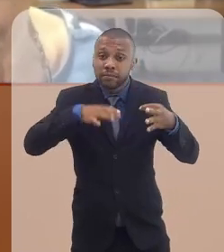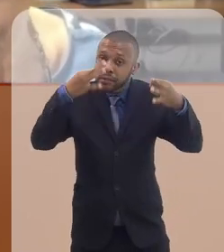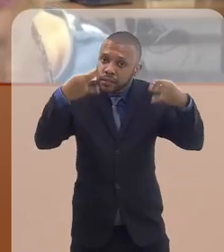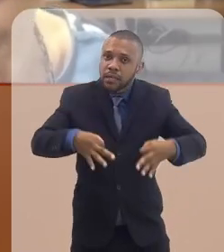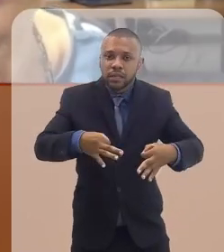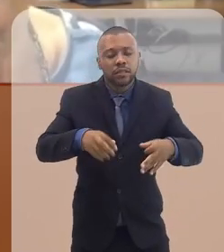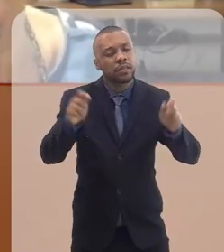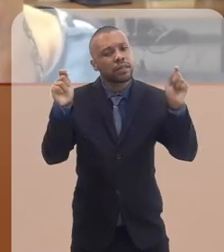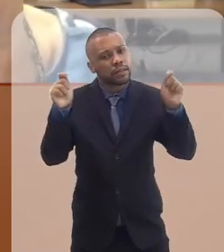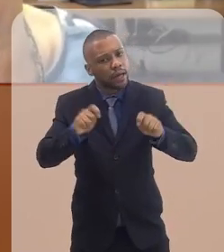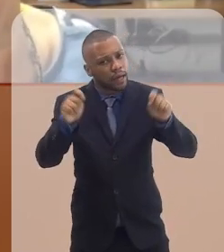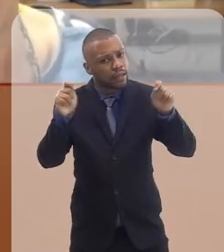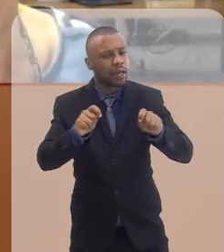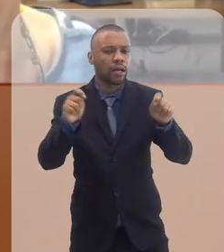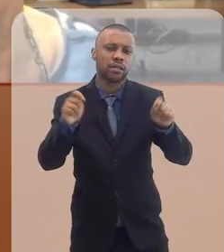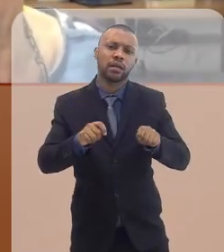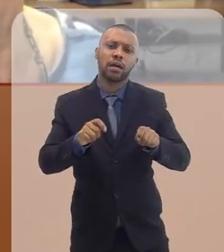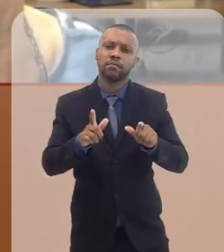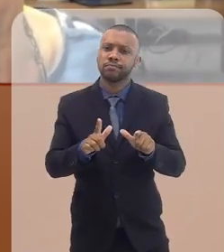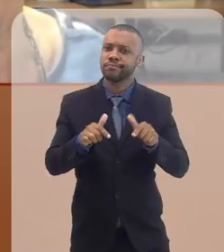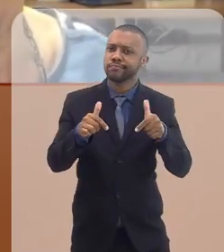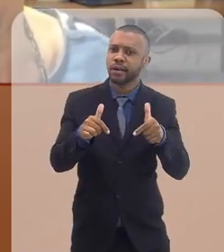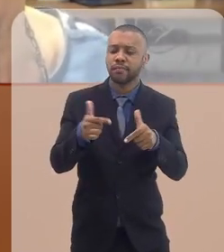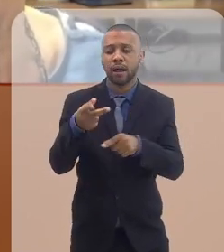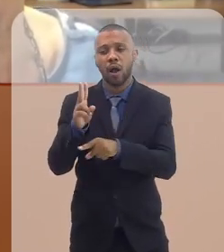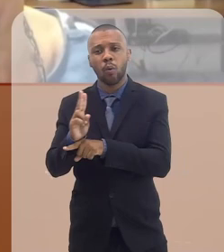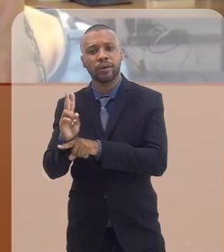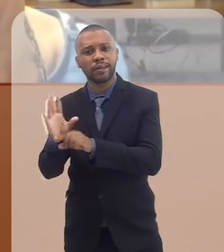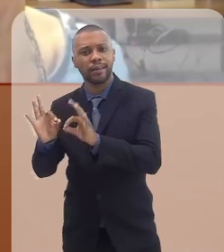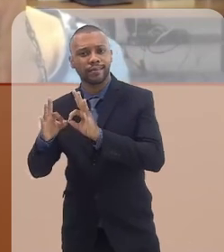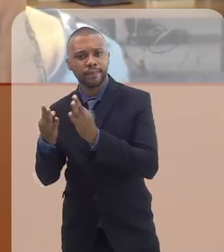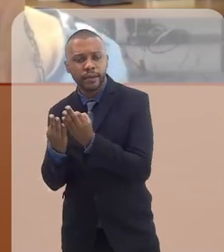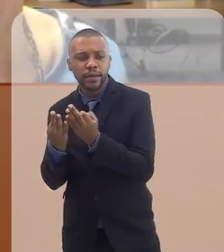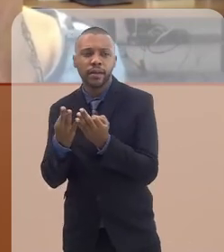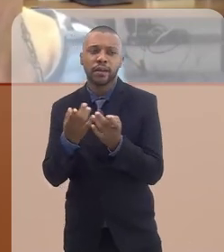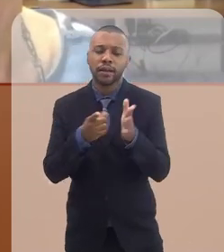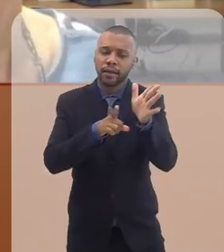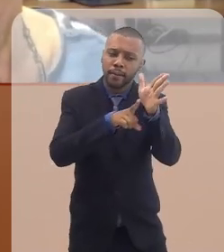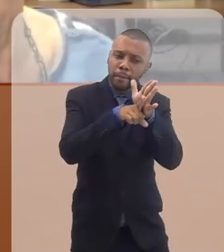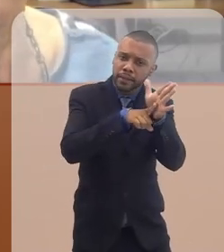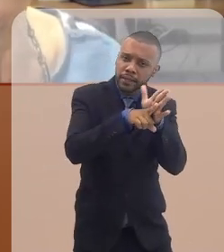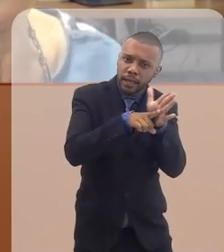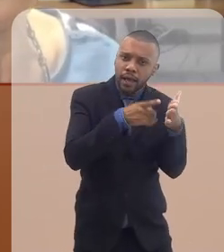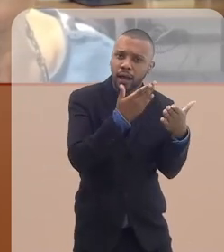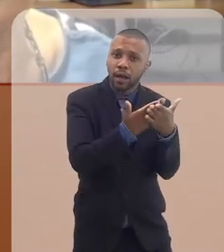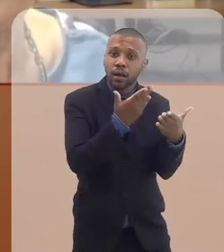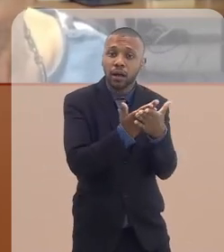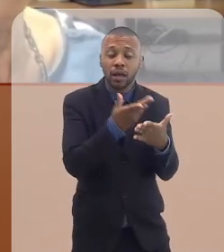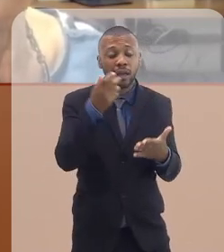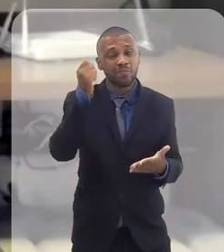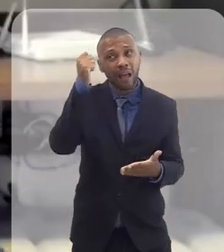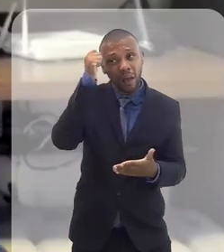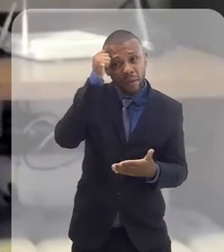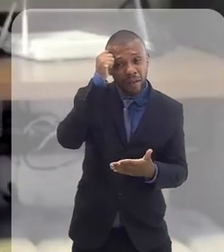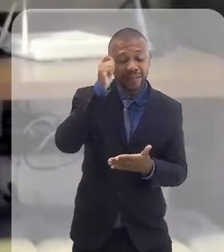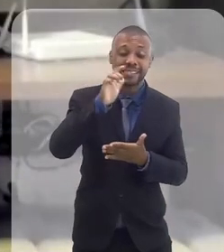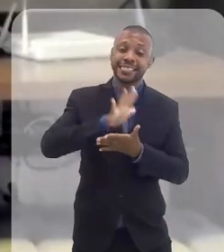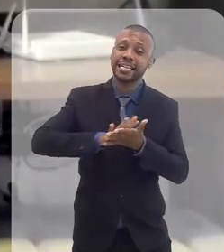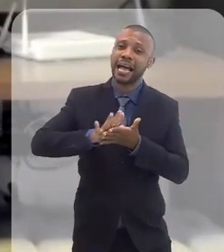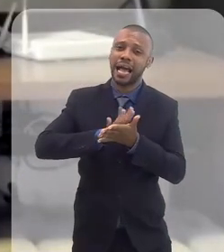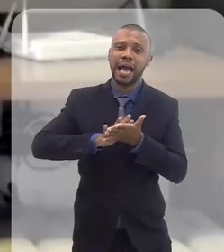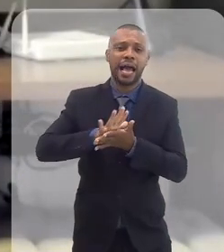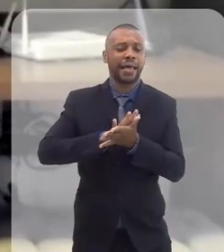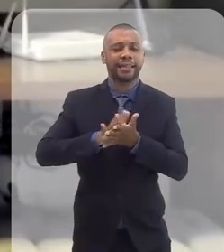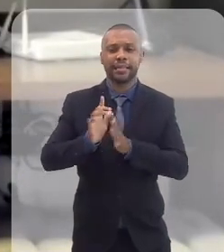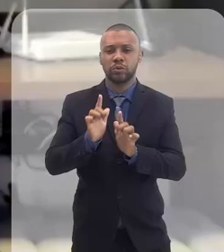para... Eu acho não, eu tenho certeza que dá para fazer as duas coisas e não me